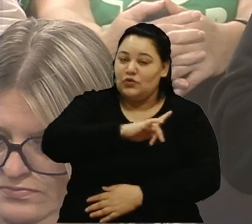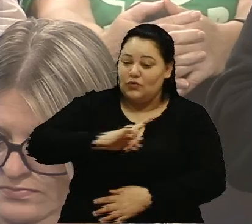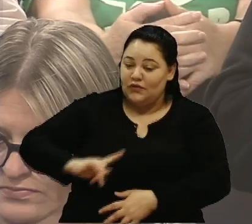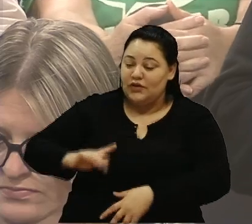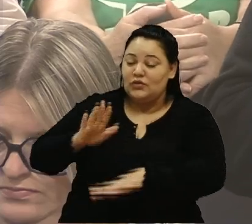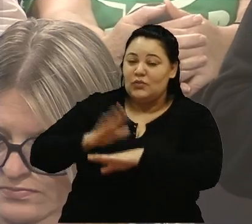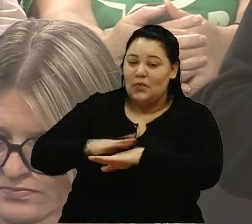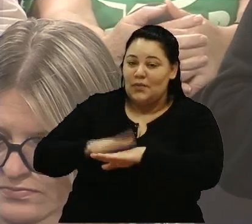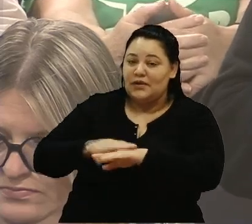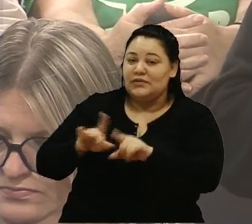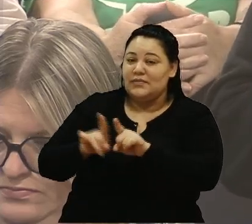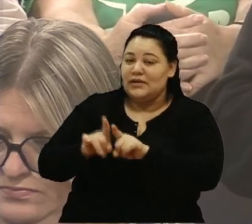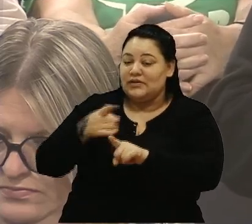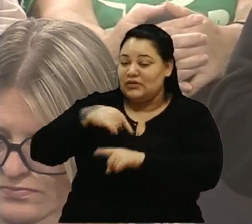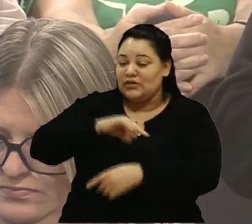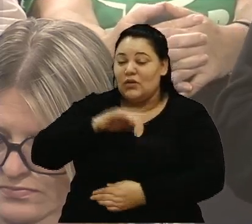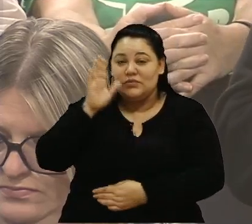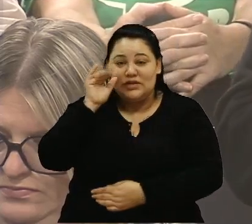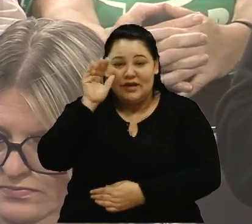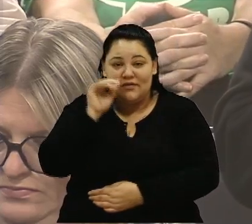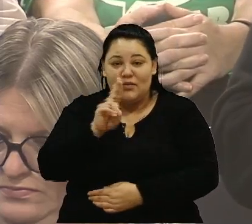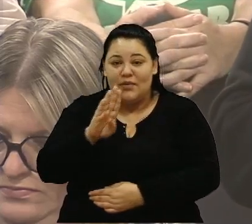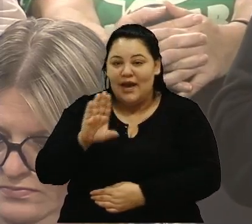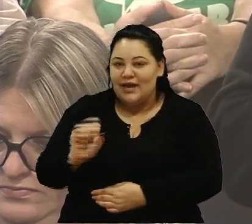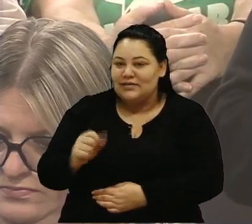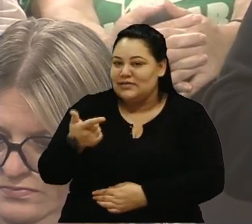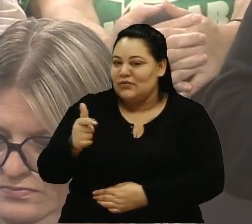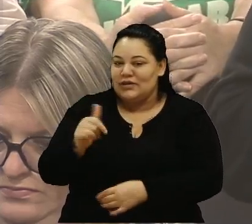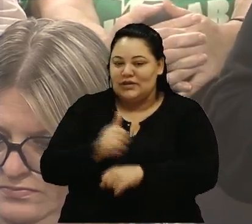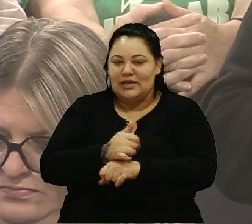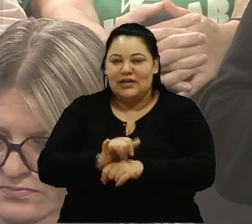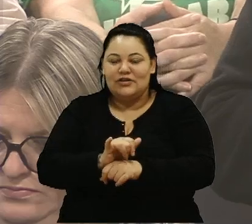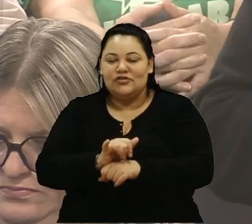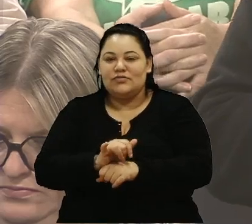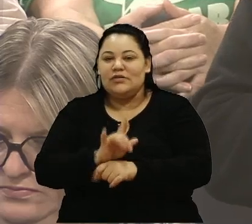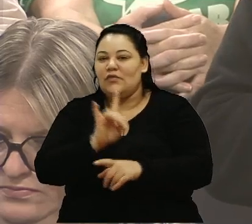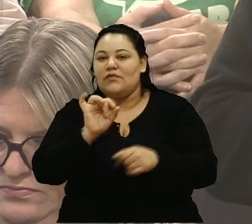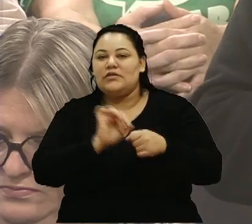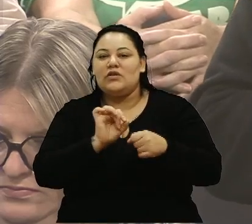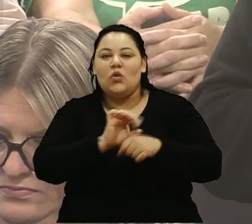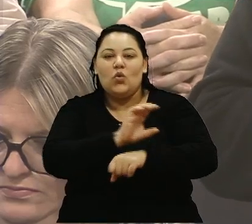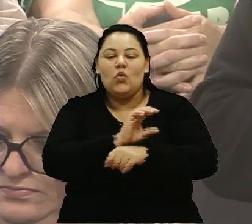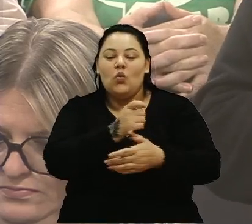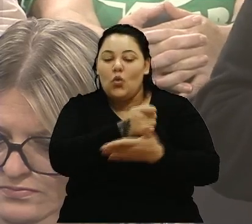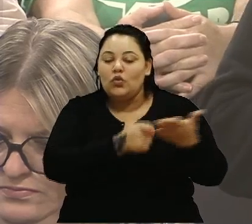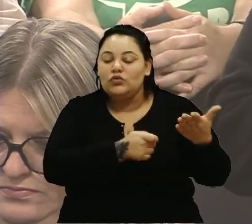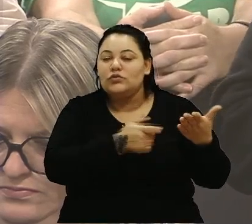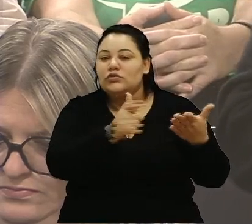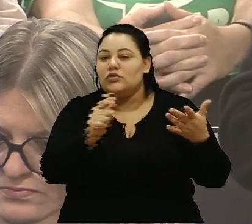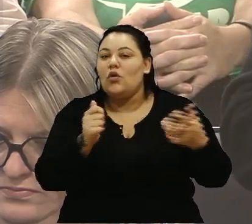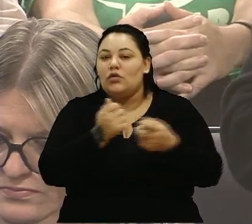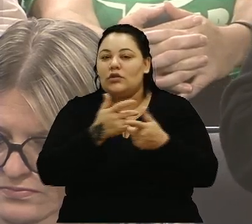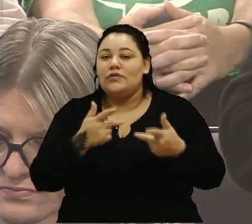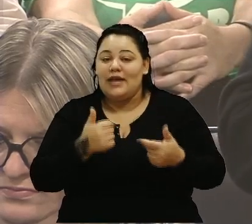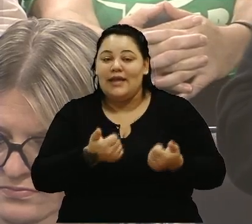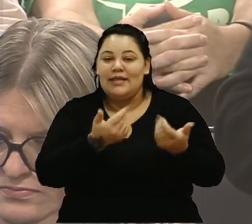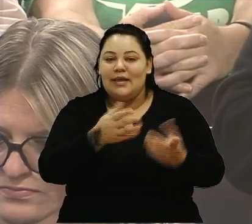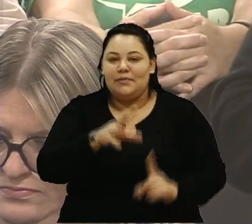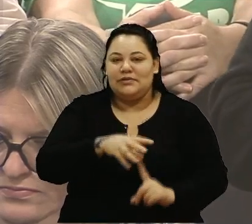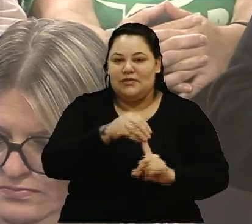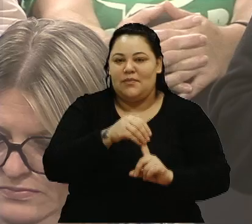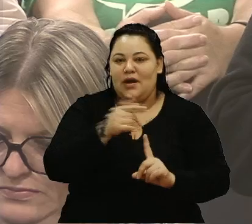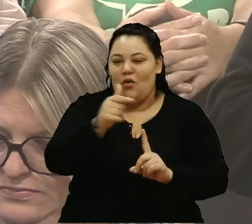momento, que observem as UBS que não têm estratégia para não fazer o concurso. E a outra questão é que dê prioridade lá para a